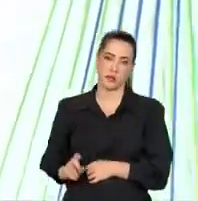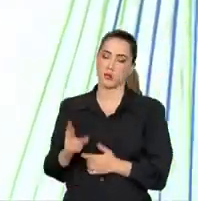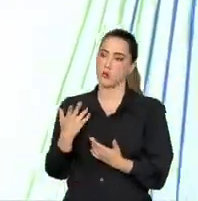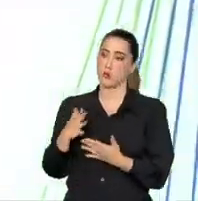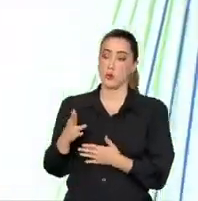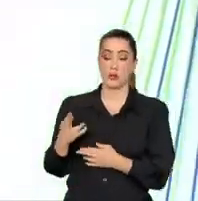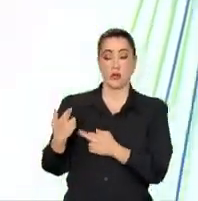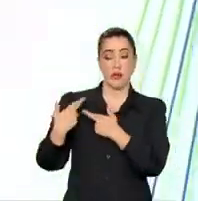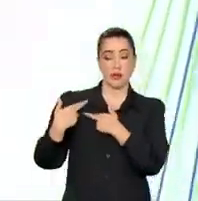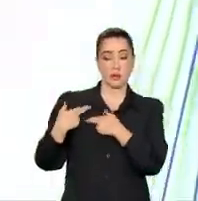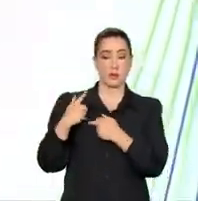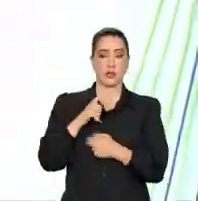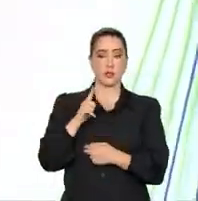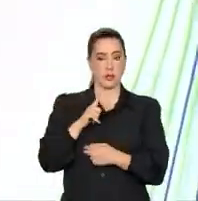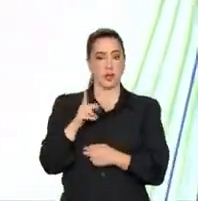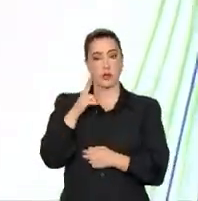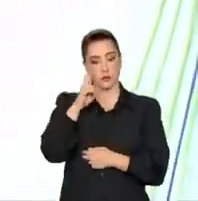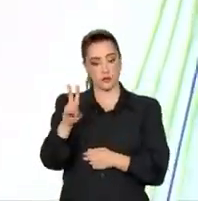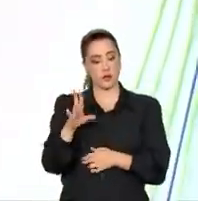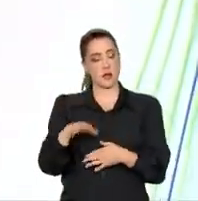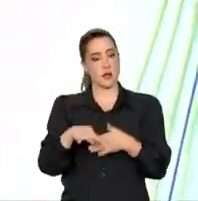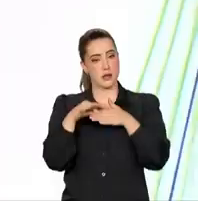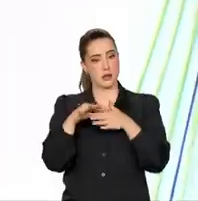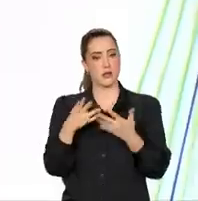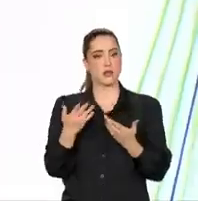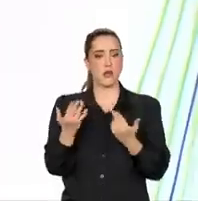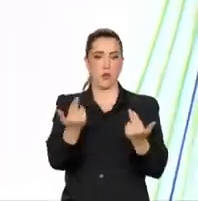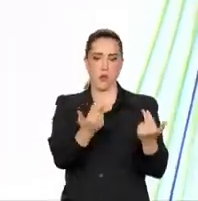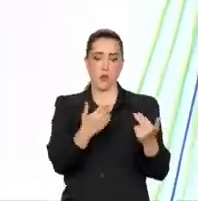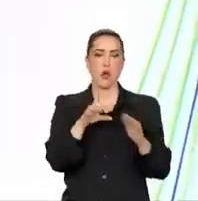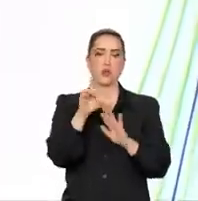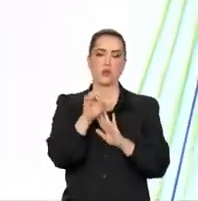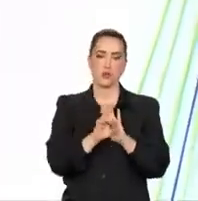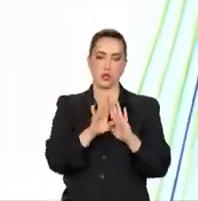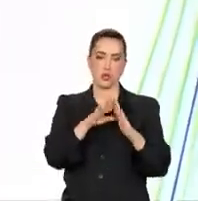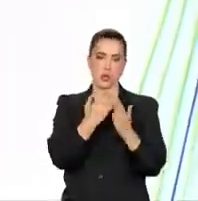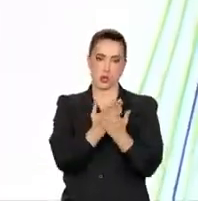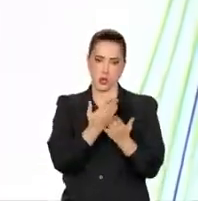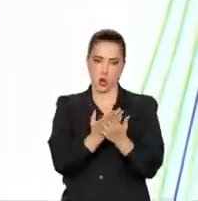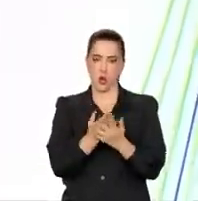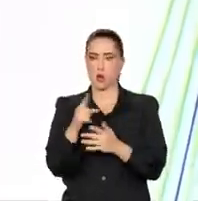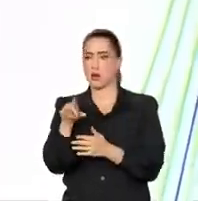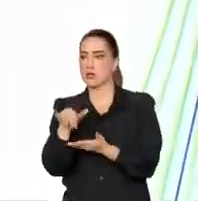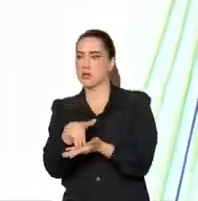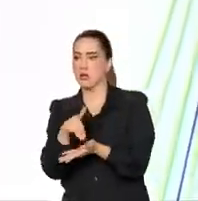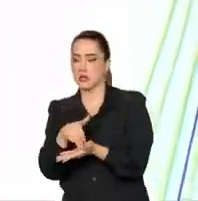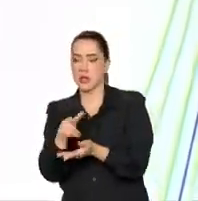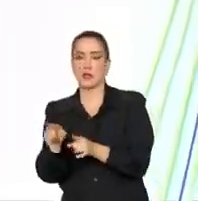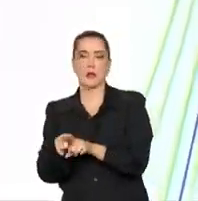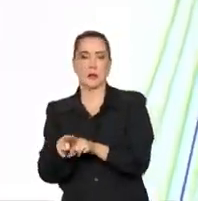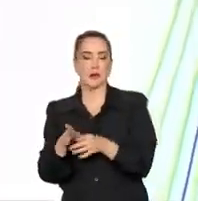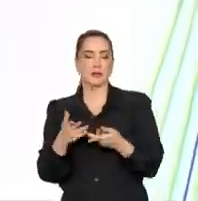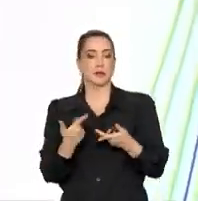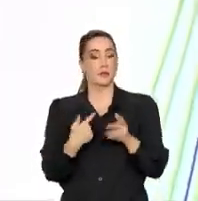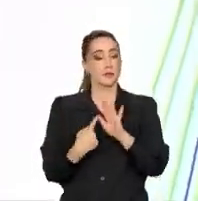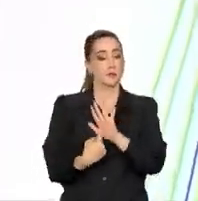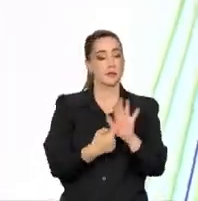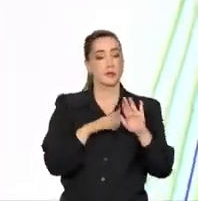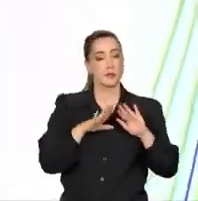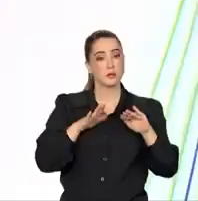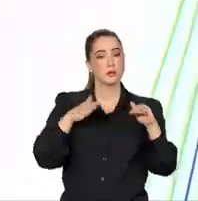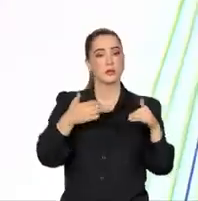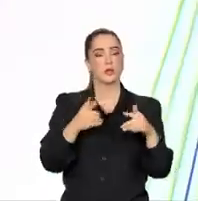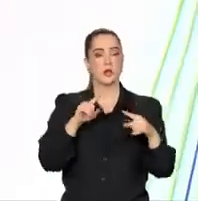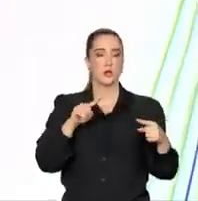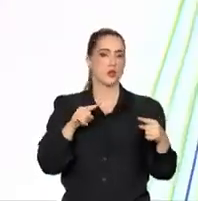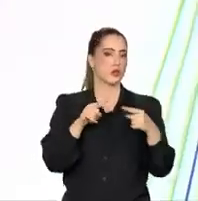esse processo. Também falo da importância de uma diretora de escola liderar, do secretário e da secretária liderar esse processo, colocar isso como foco, como